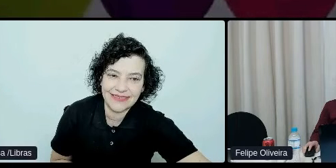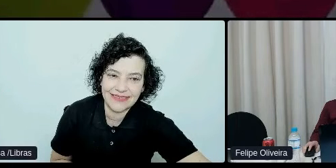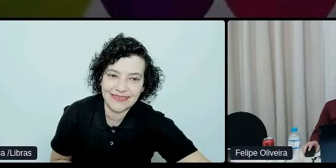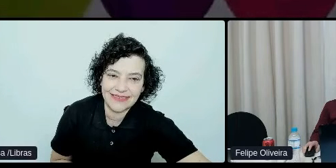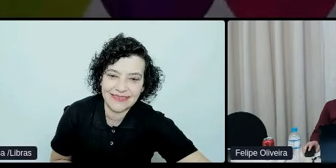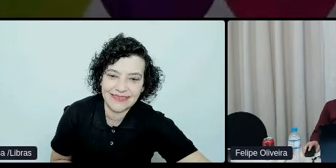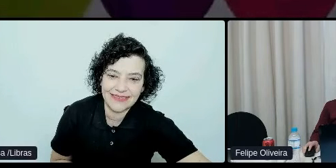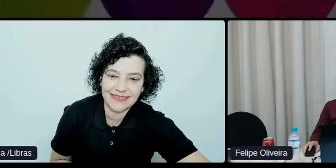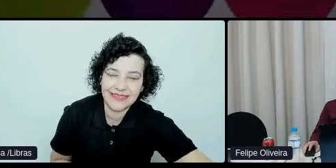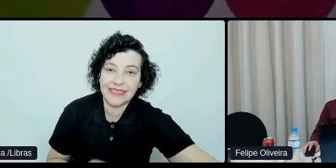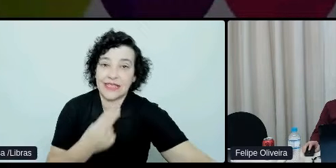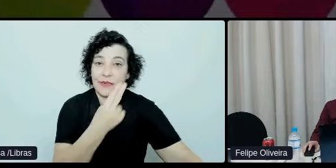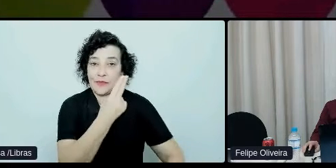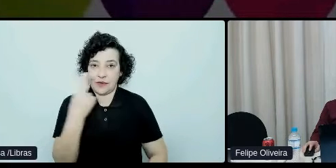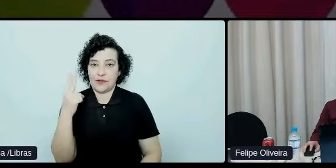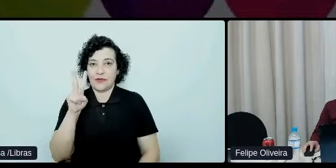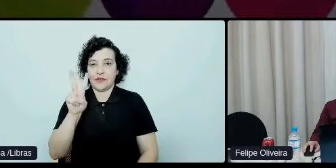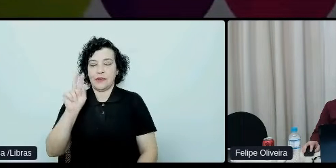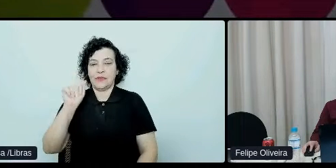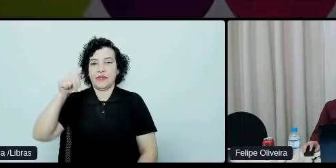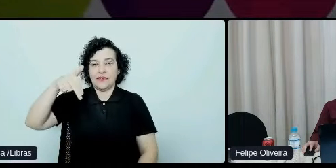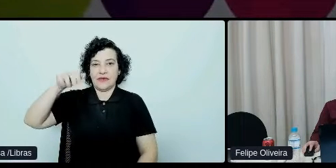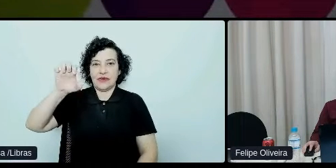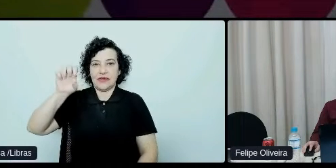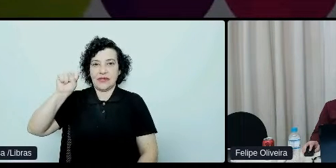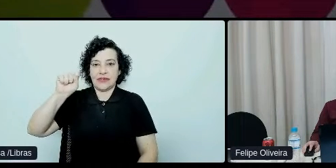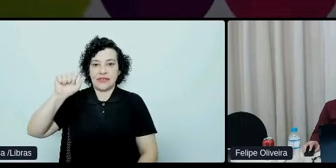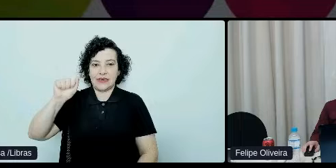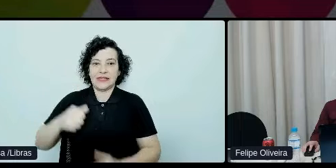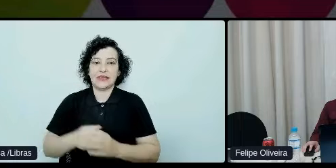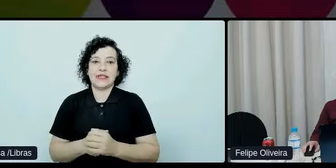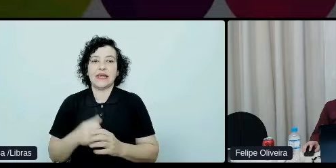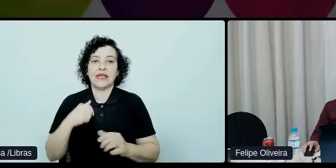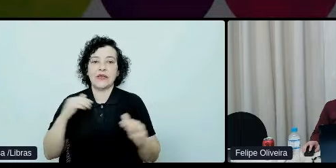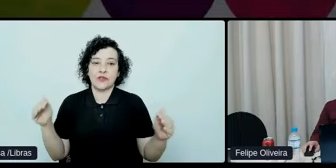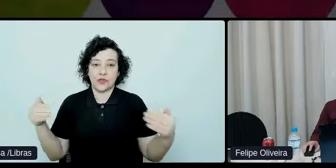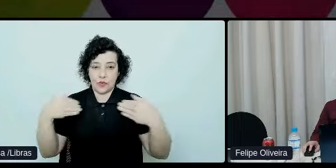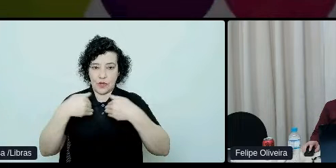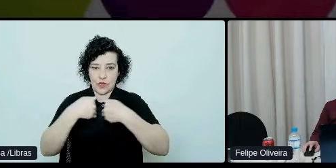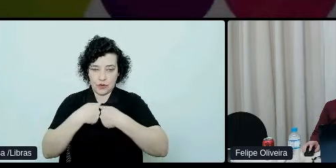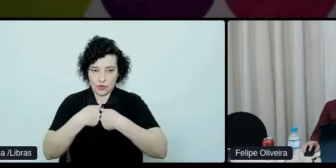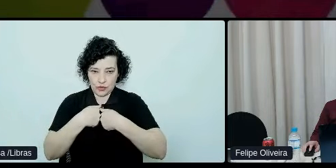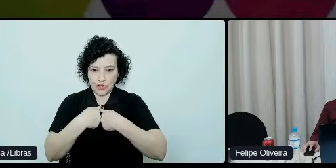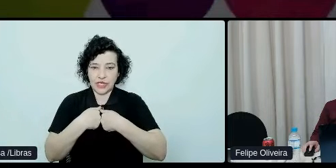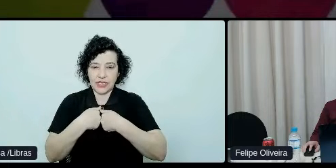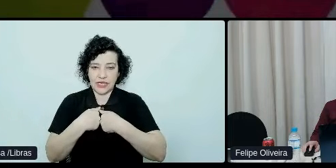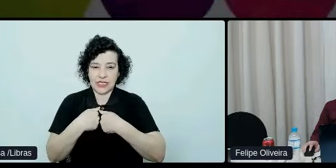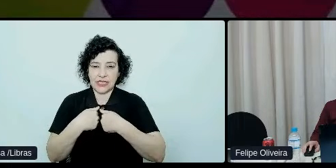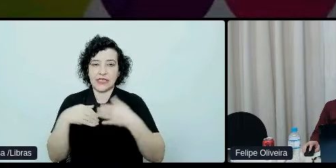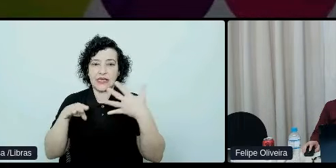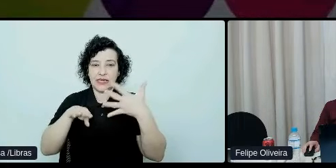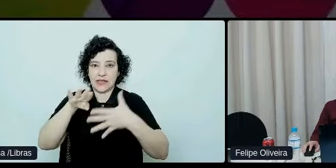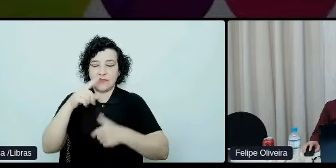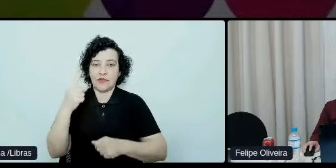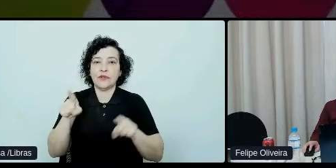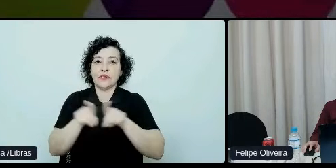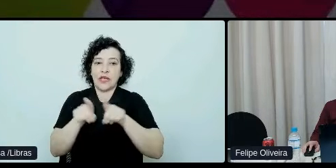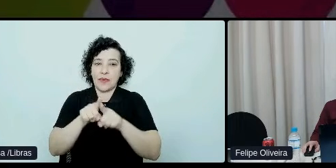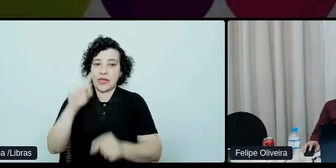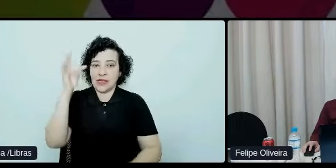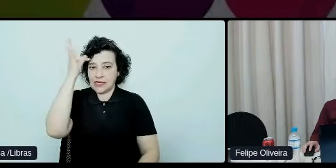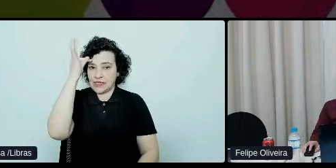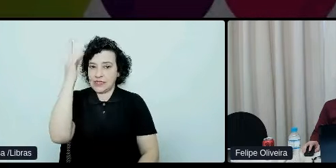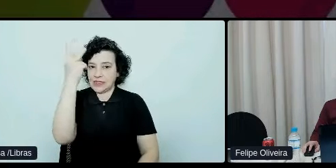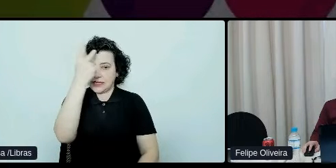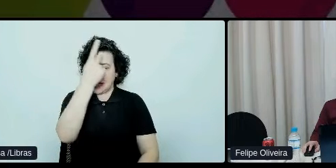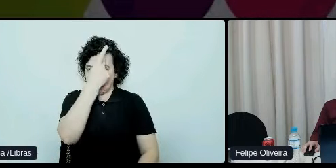Bom, meu nome é Vanessa, né? Como ele já falou, eu sou autista nível 1 de suporte, também tenho TDAH de dotação. Essa aqui